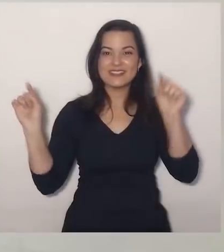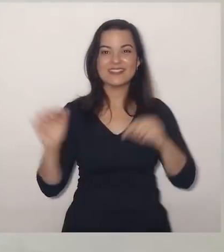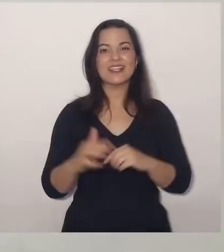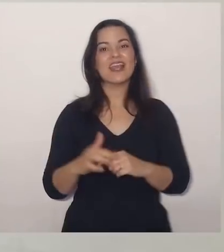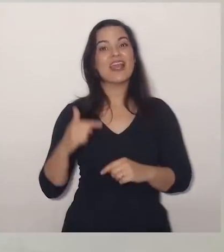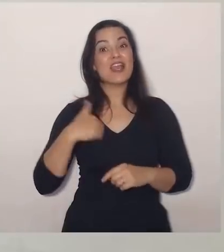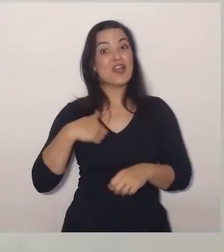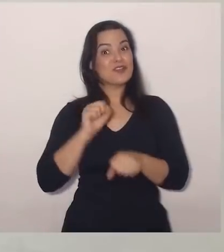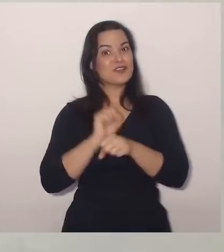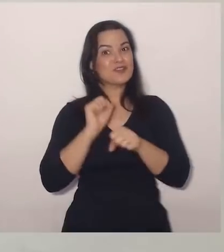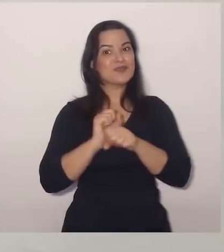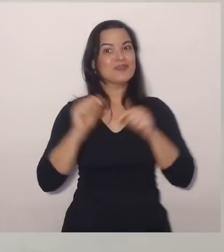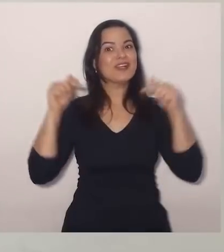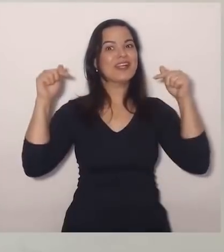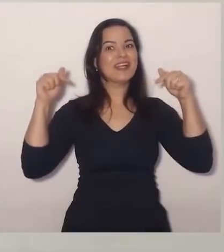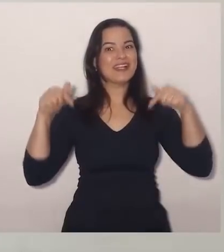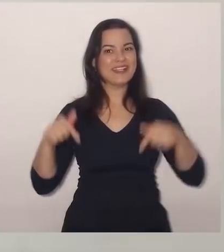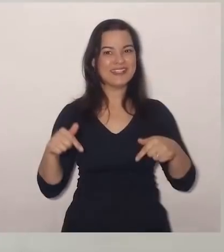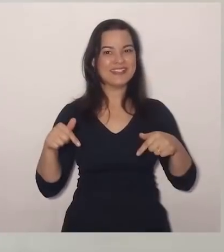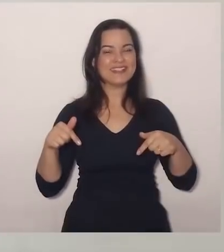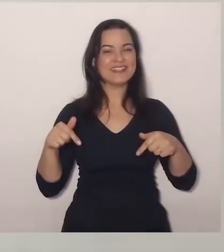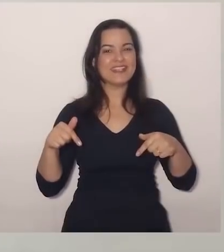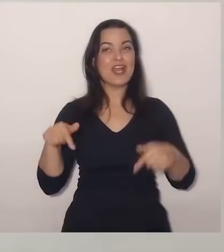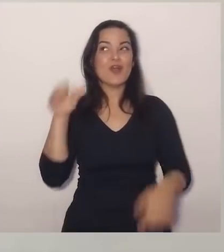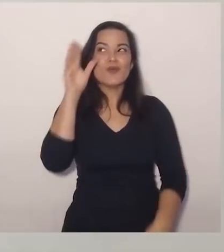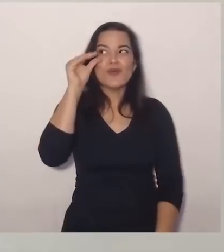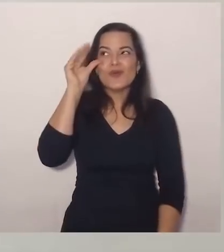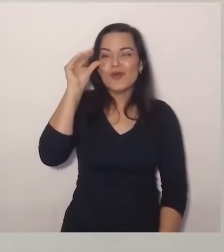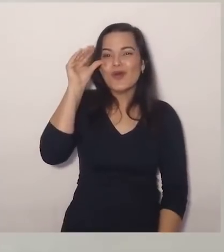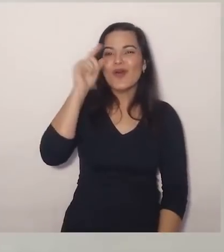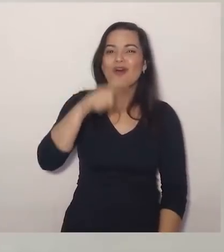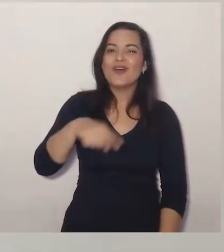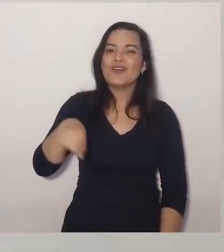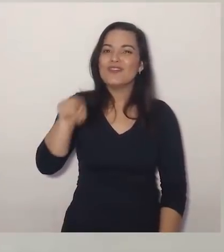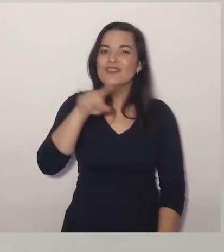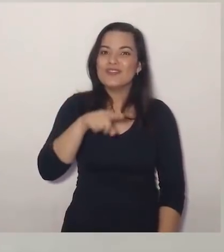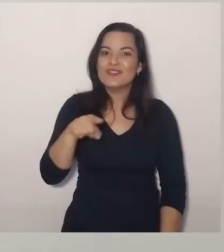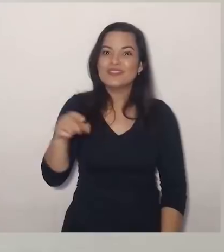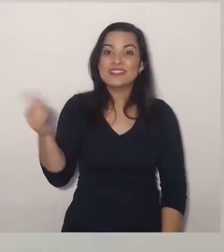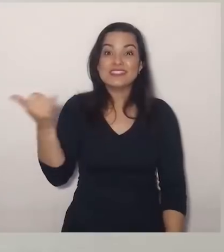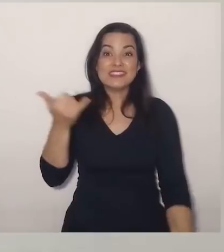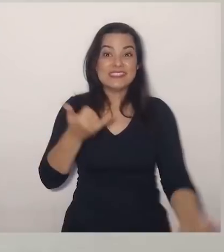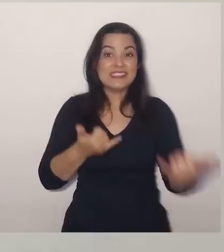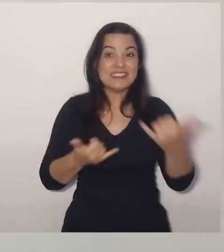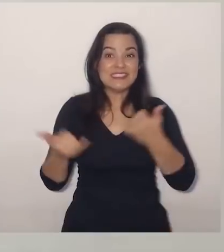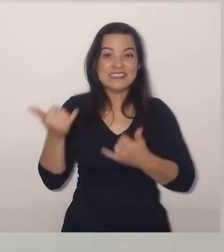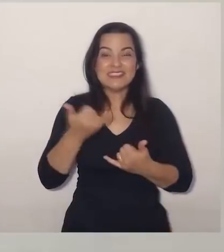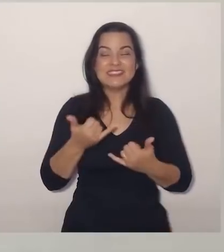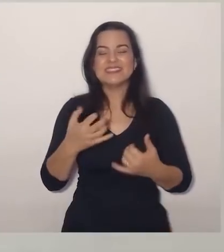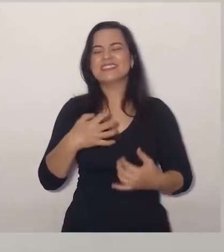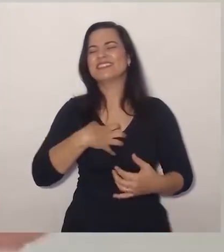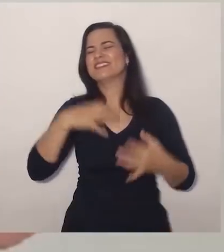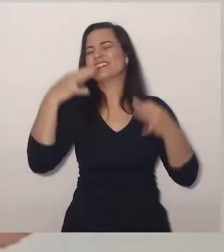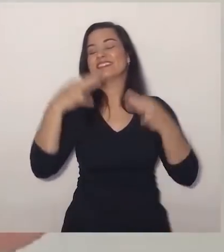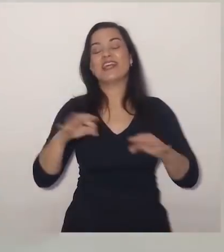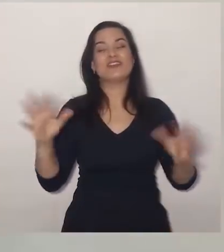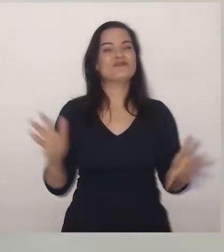profelianesiqueira2020@gmail.com. Eu fico esperando as curiosidades que eu tenho certeza que